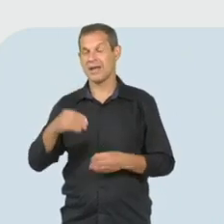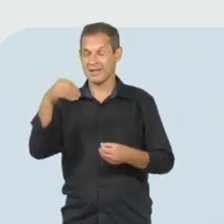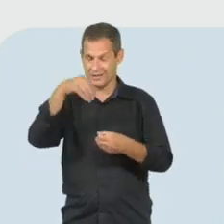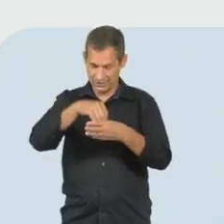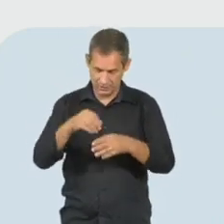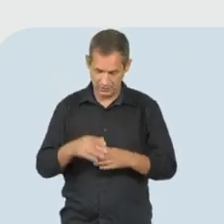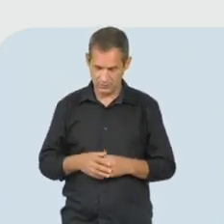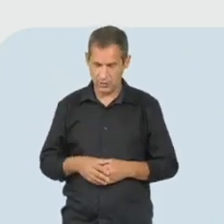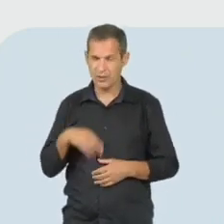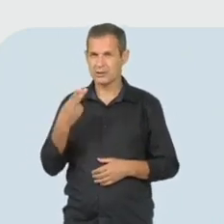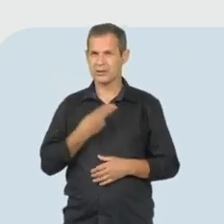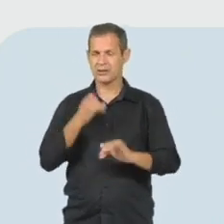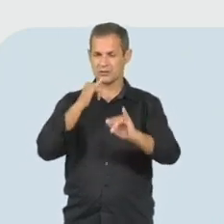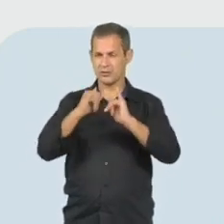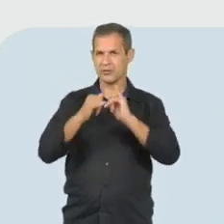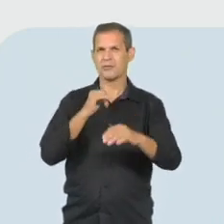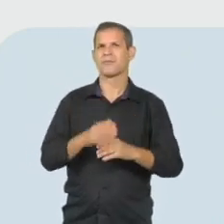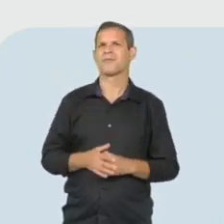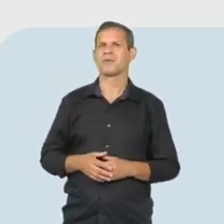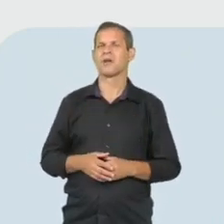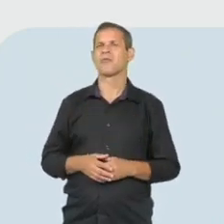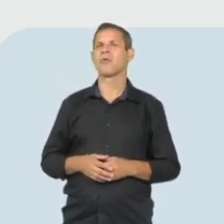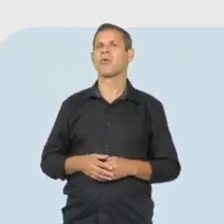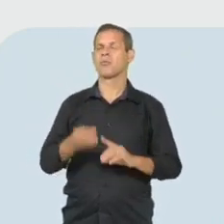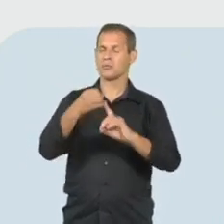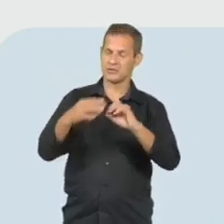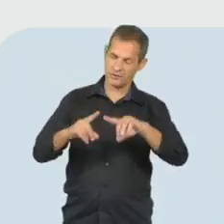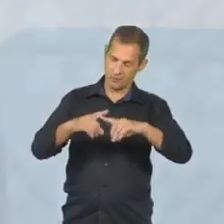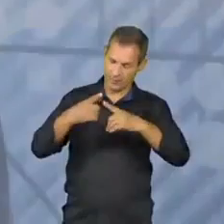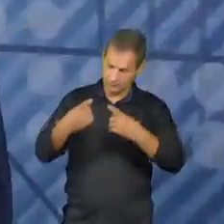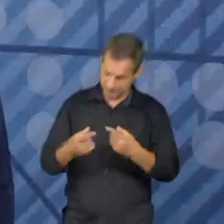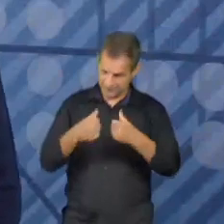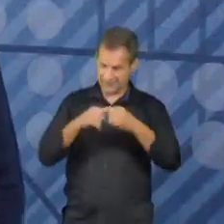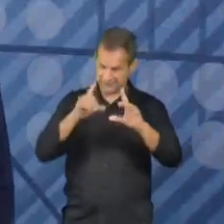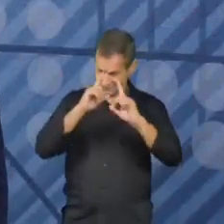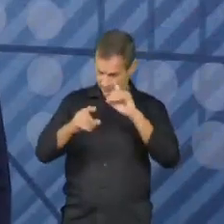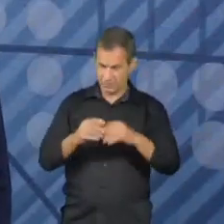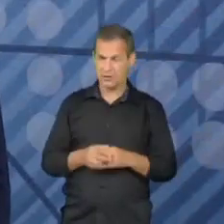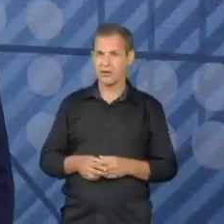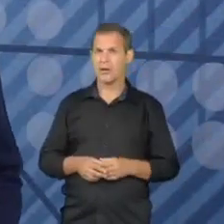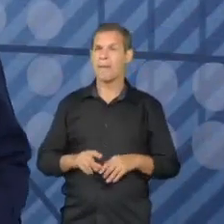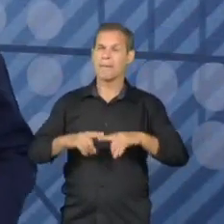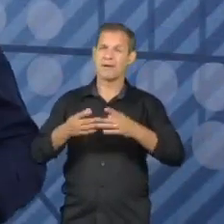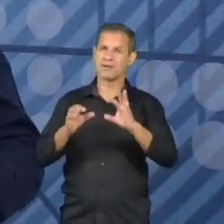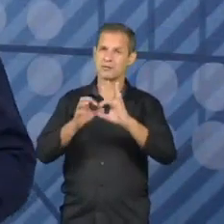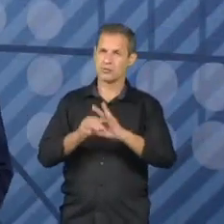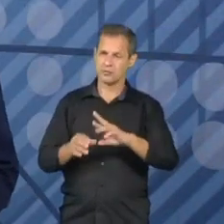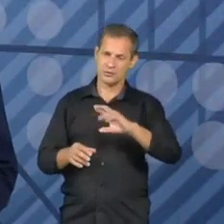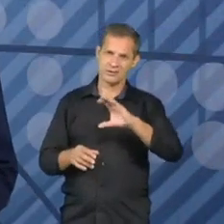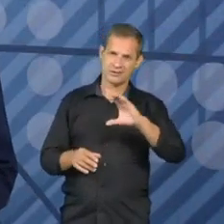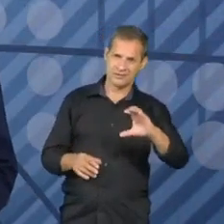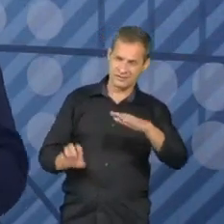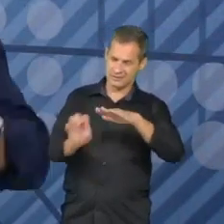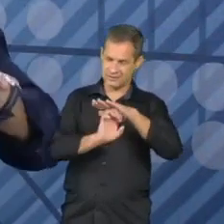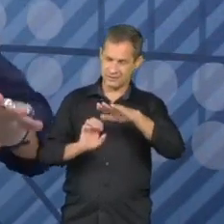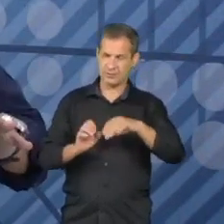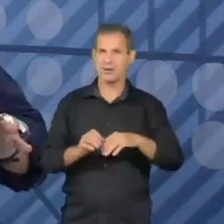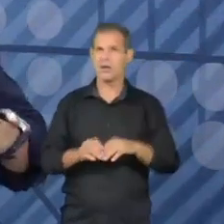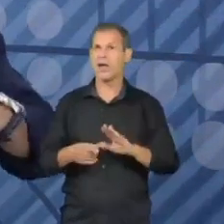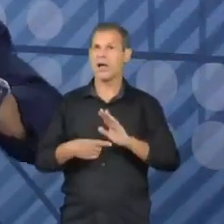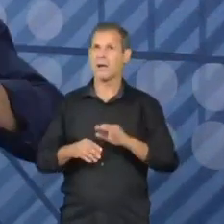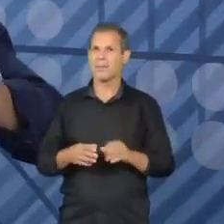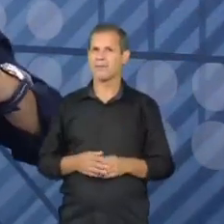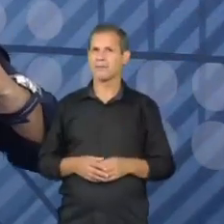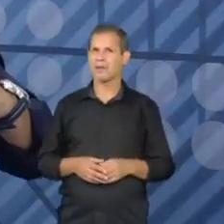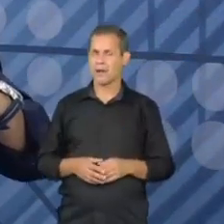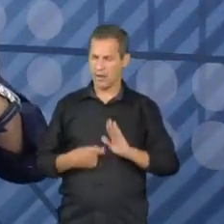dentro da nossa informação. A gente vai detalhar um pouco mais esse dado que envolve a região crítica da empresa. Apresentou o